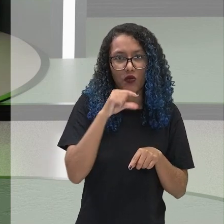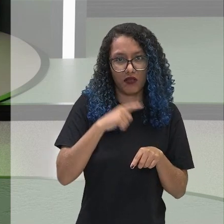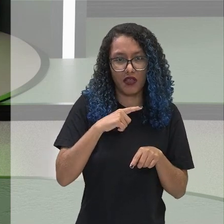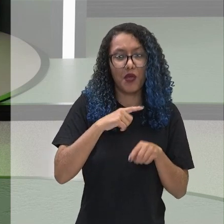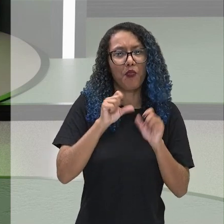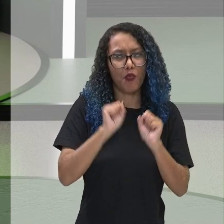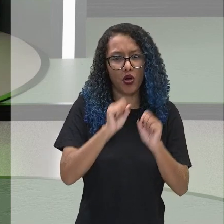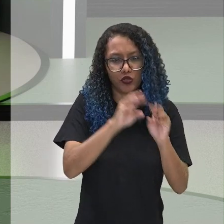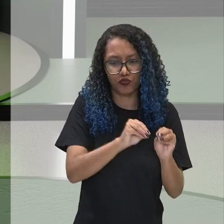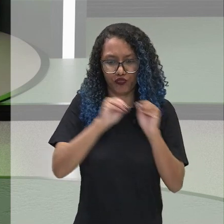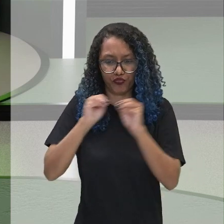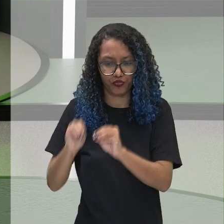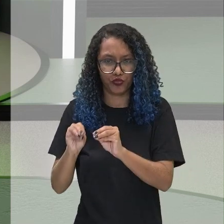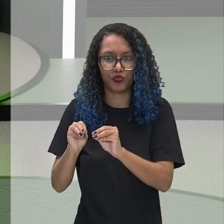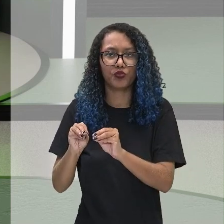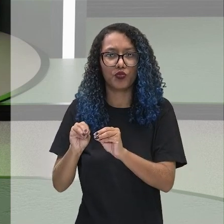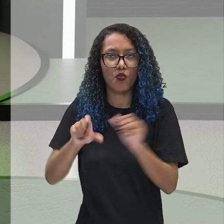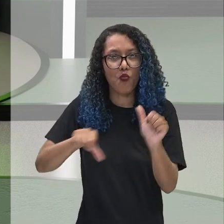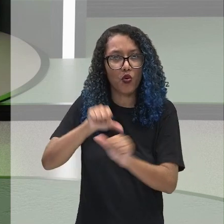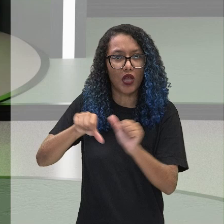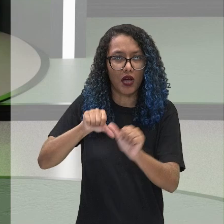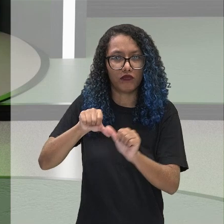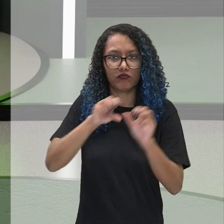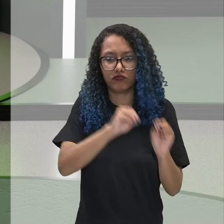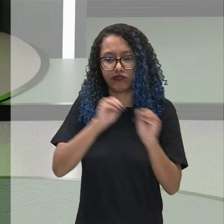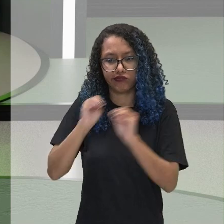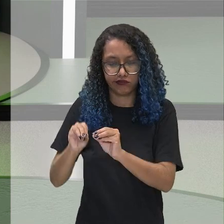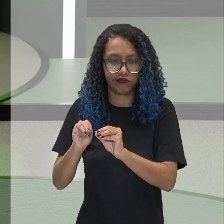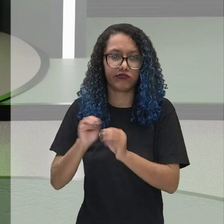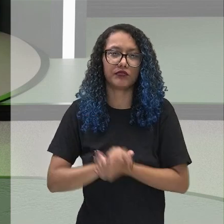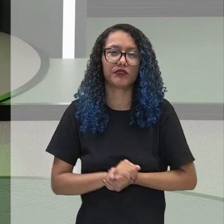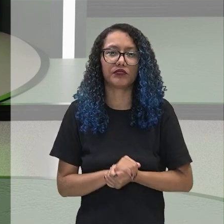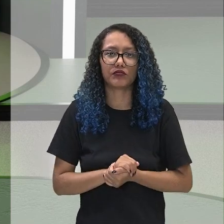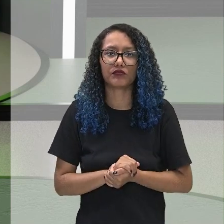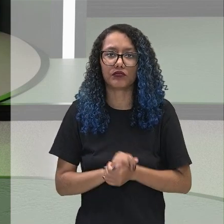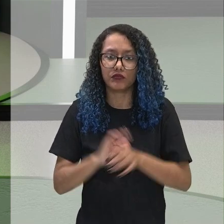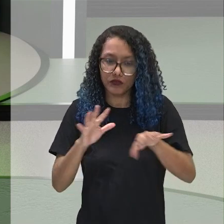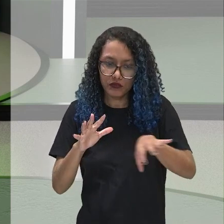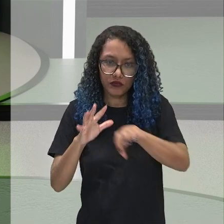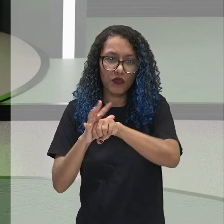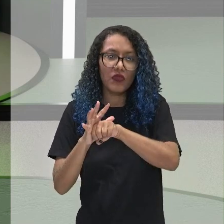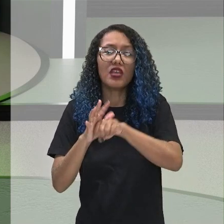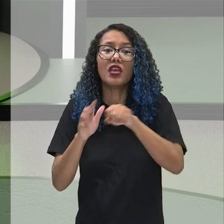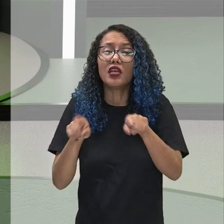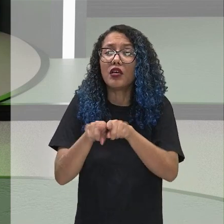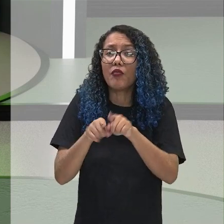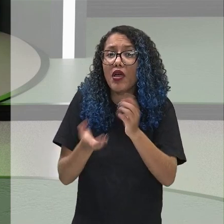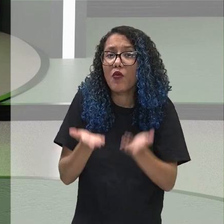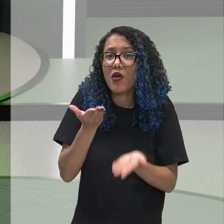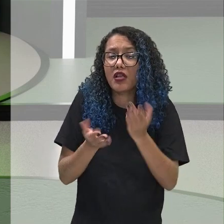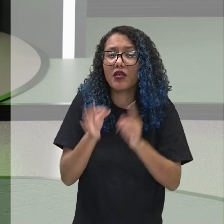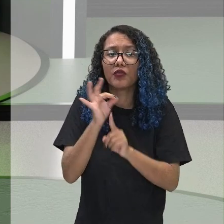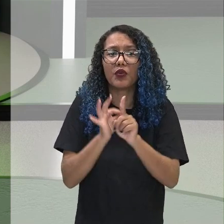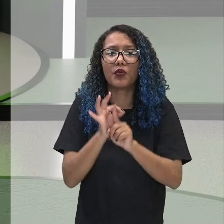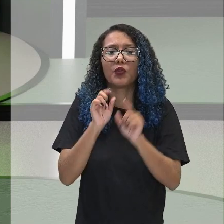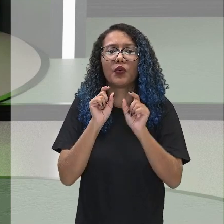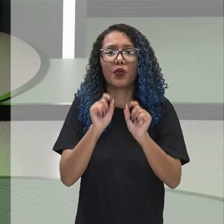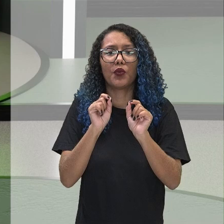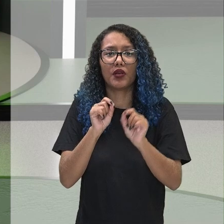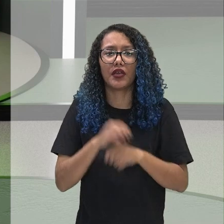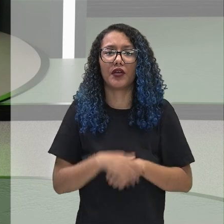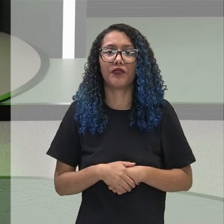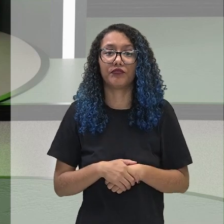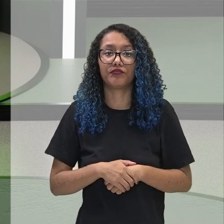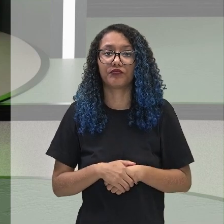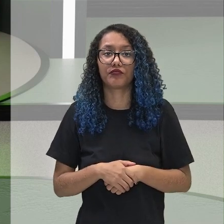certo? E o equilíbrio térmico é o quê? O que os corpos ou as matérias buscam, se manter